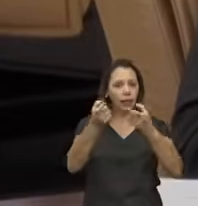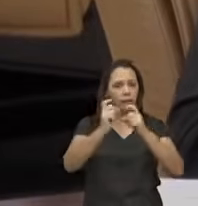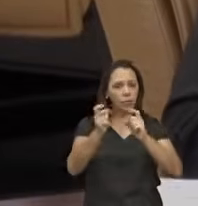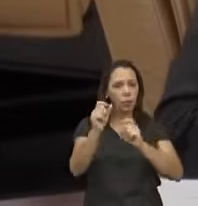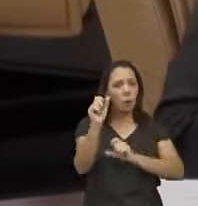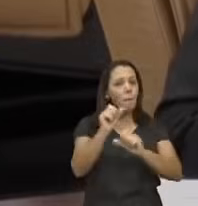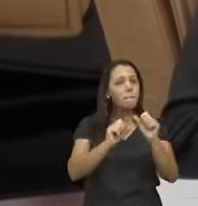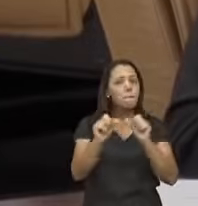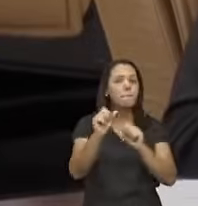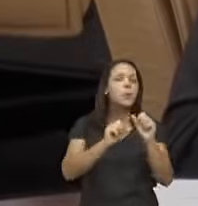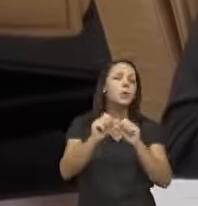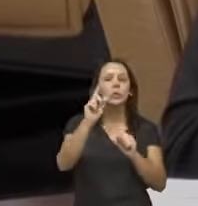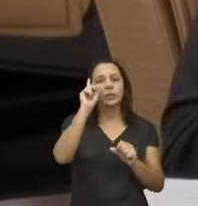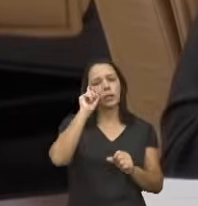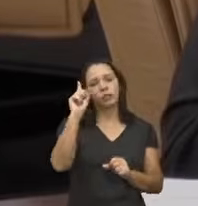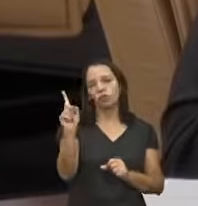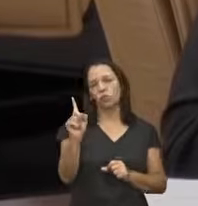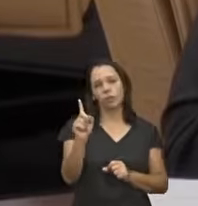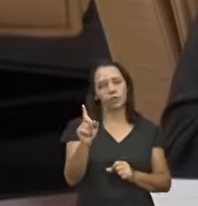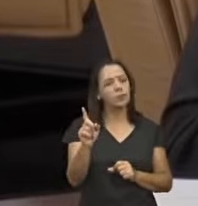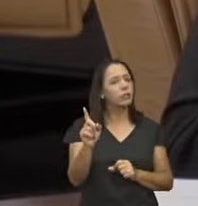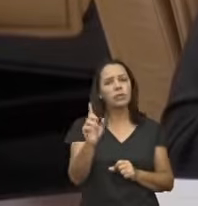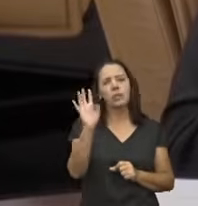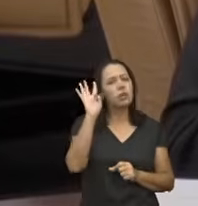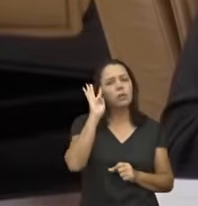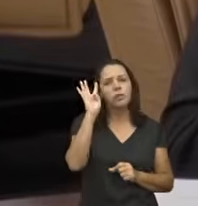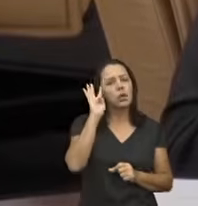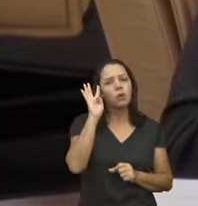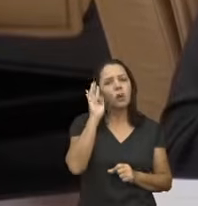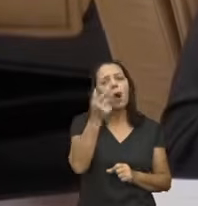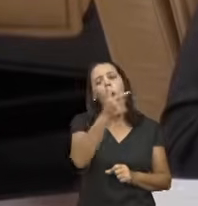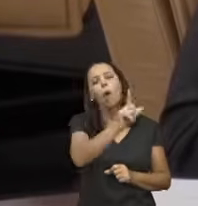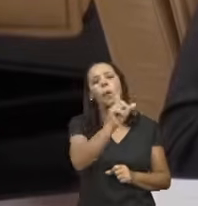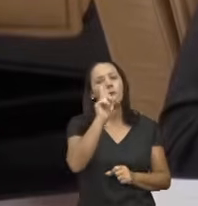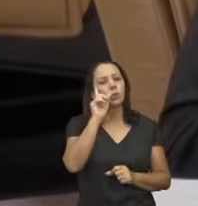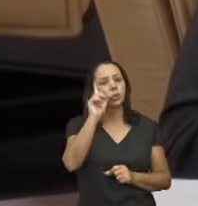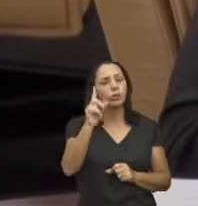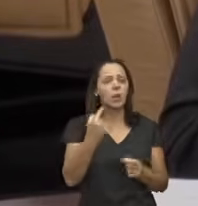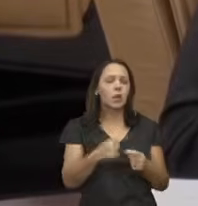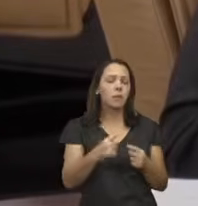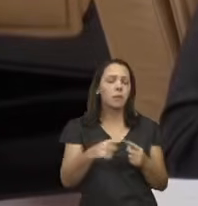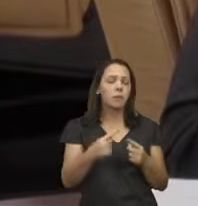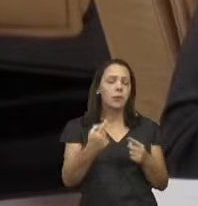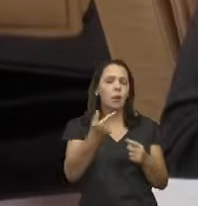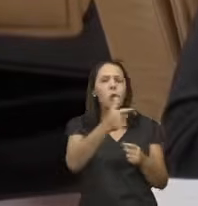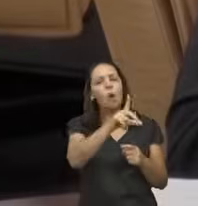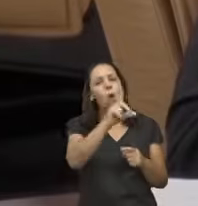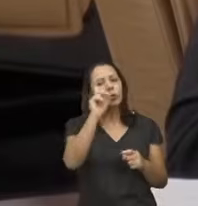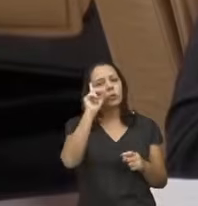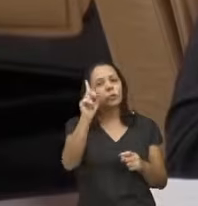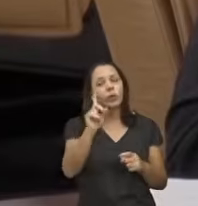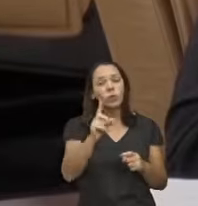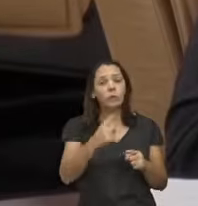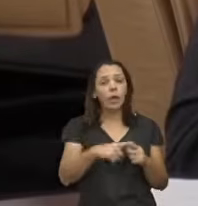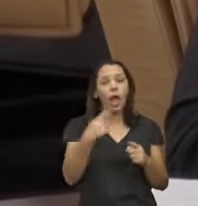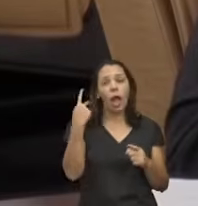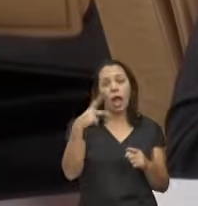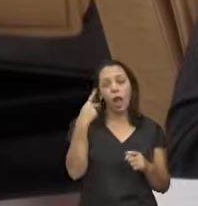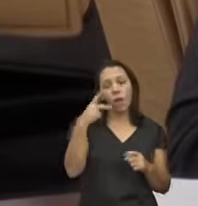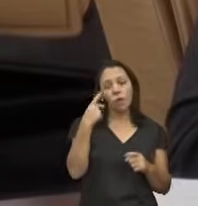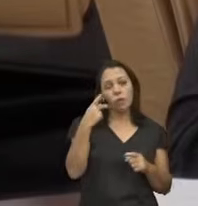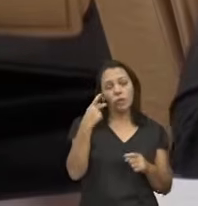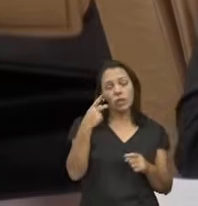em qualquer outro dia, que não na quarta-feira, um dia da semana. Por que num dia da semana? Porque daí vem o vereador que